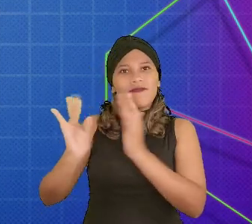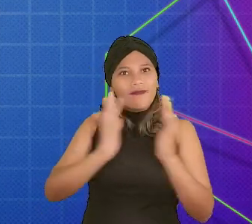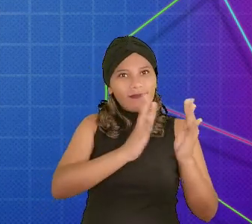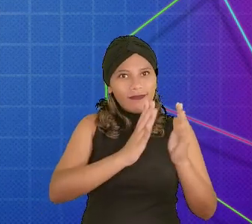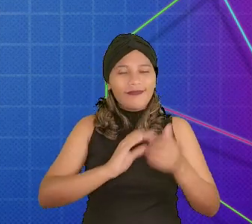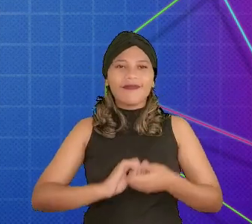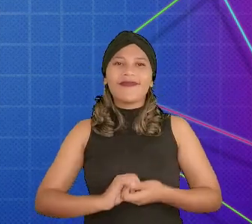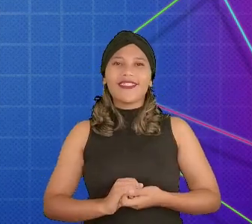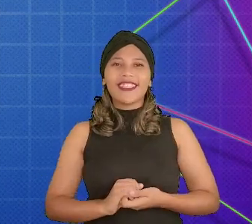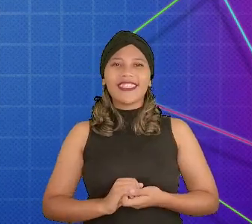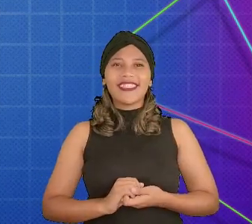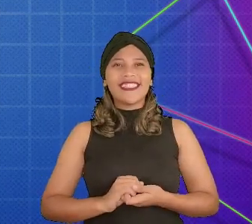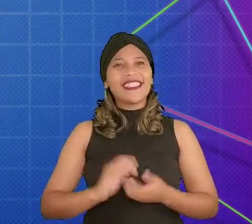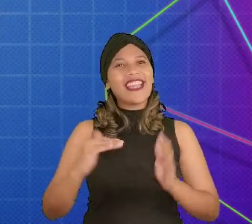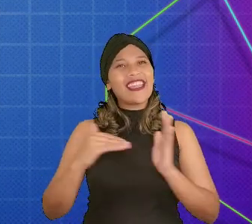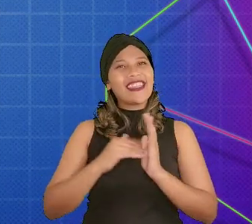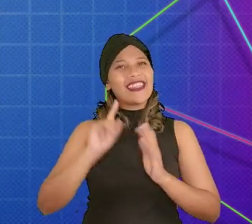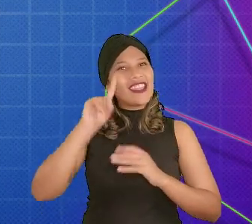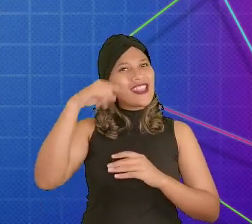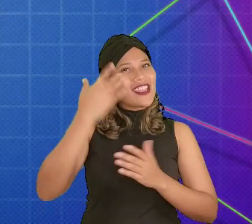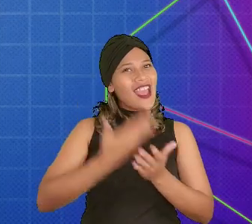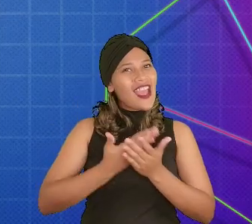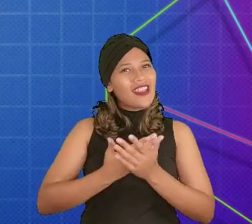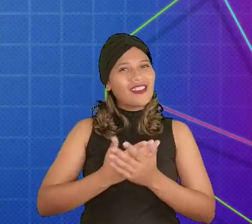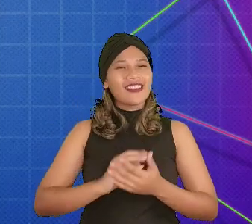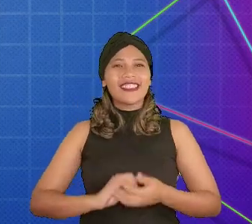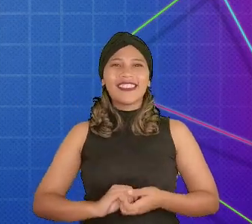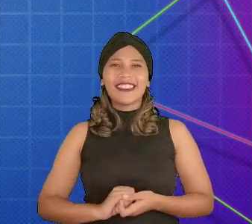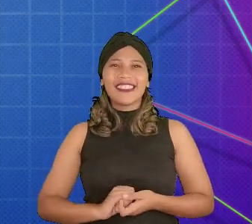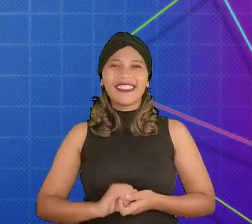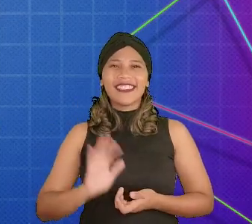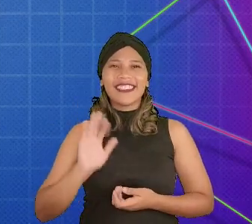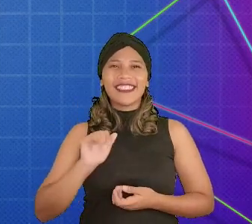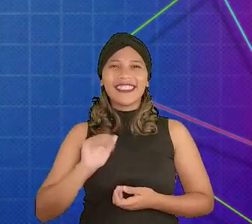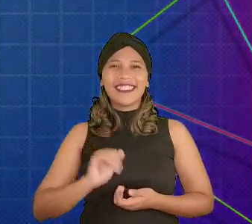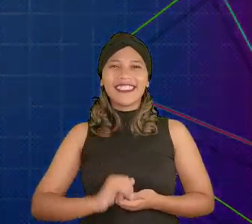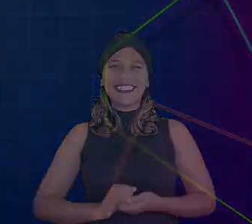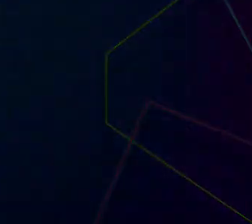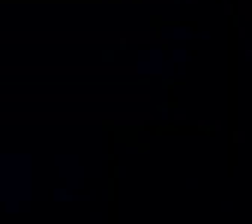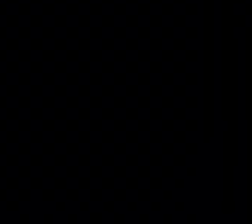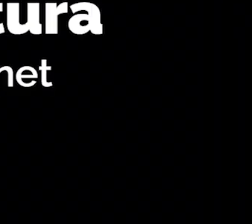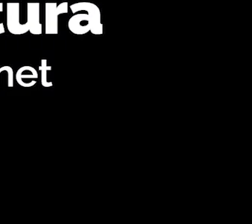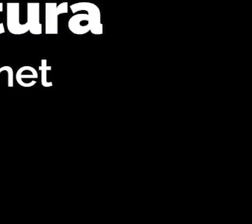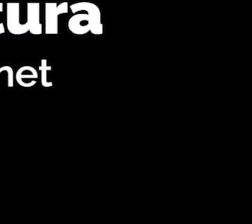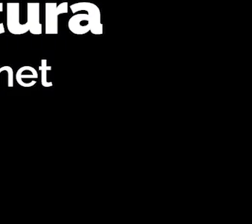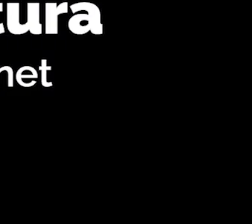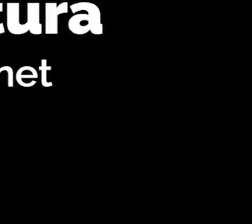que passamos para vocês. Nos vemos na próxima aula. Falou, galera!